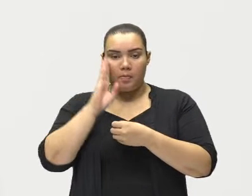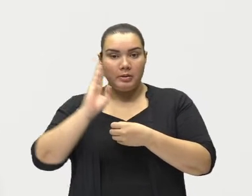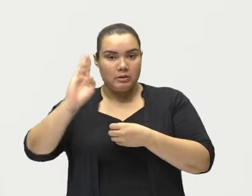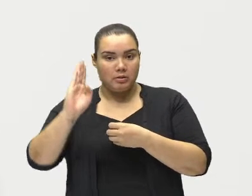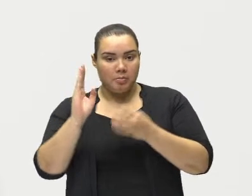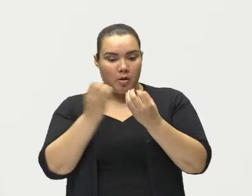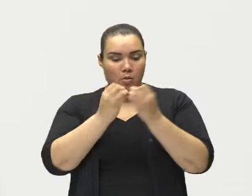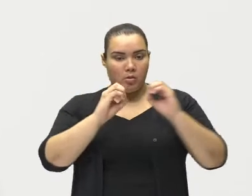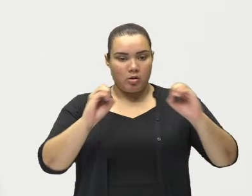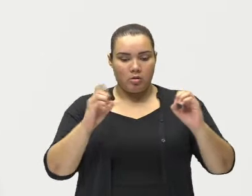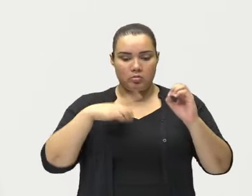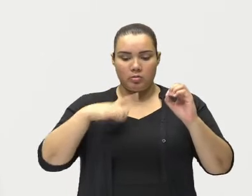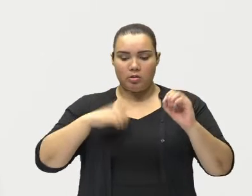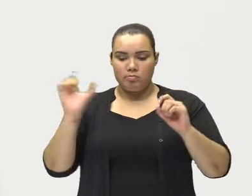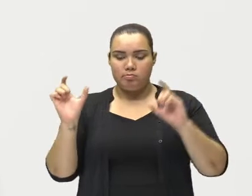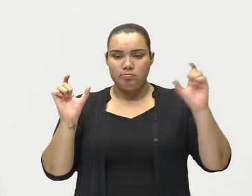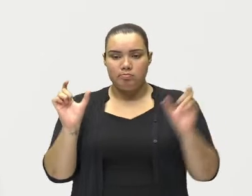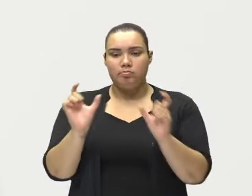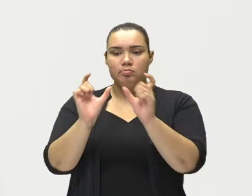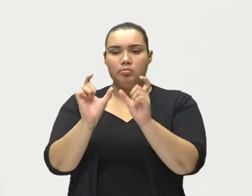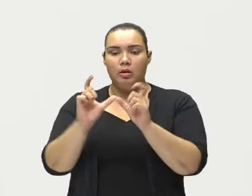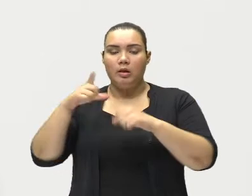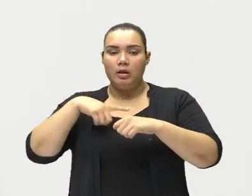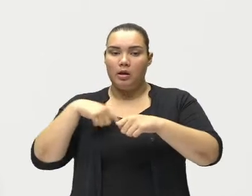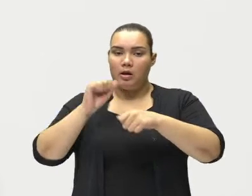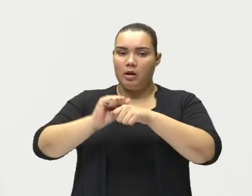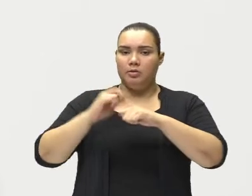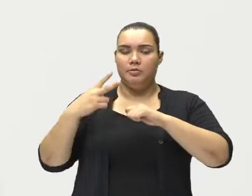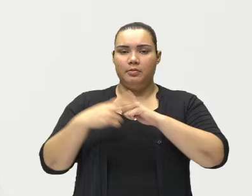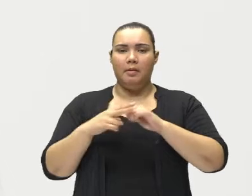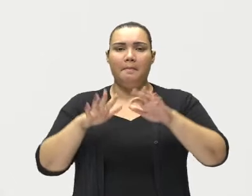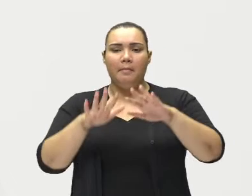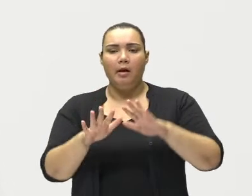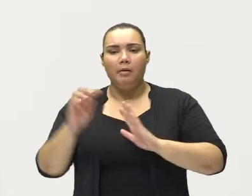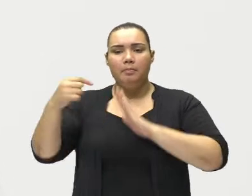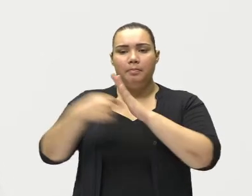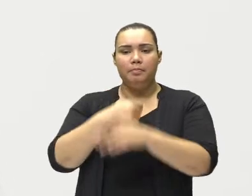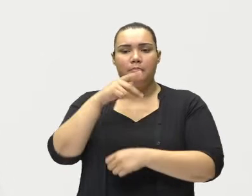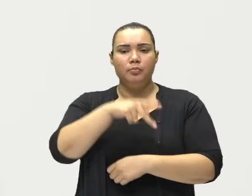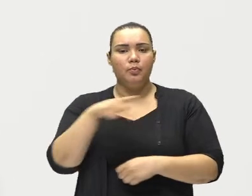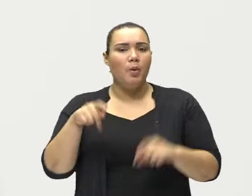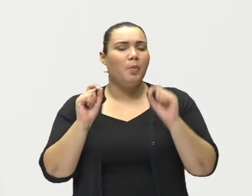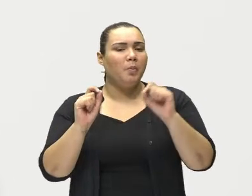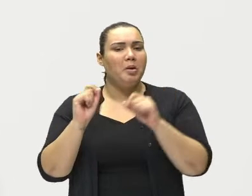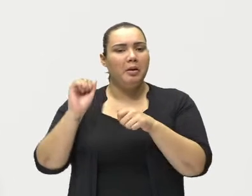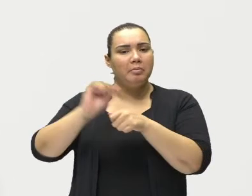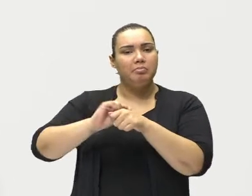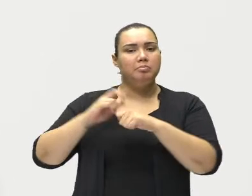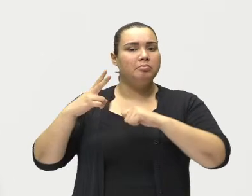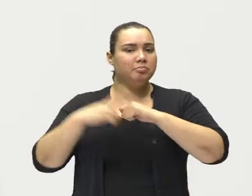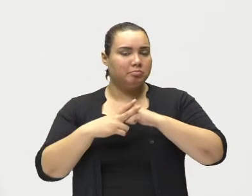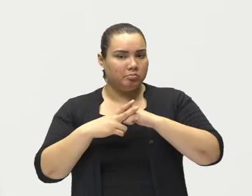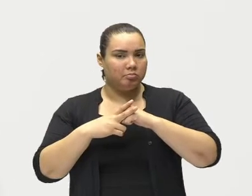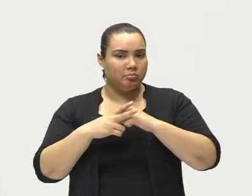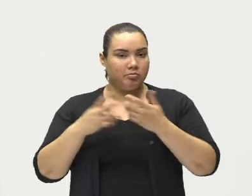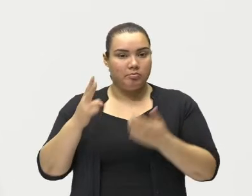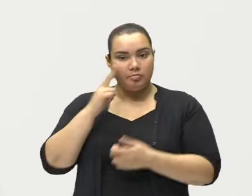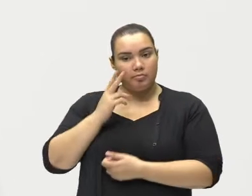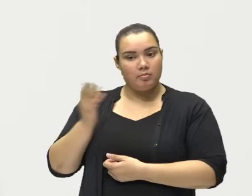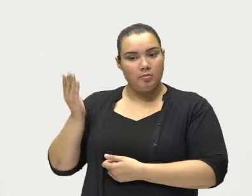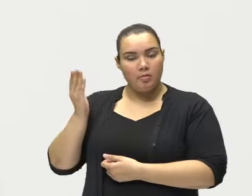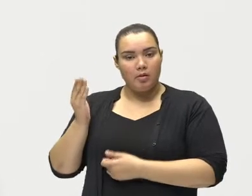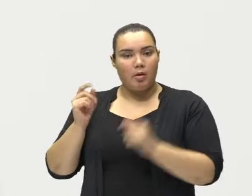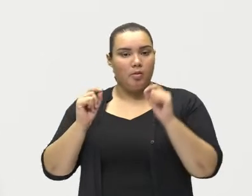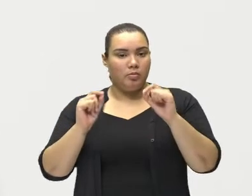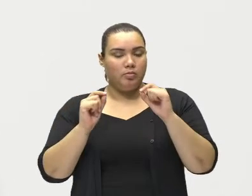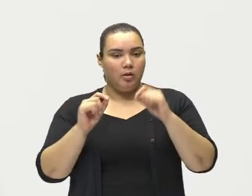vai ter um valor de advérbio. Aí você me pergunta, professor, o que é um advérbio? Advérbio, próximo